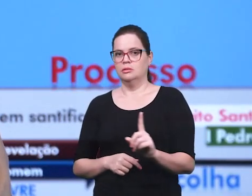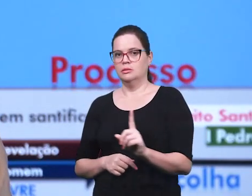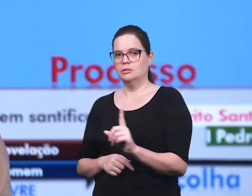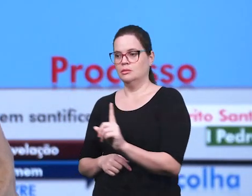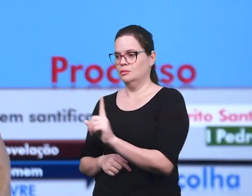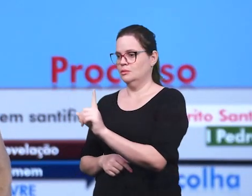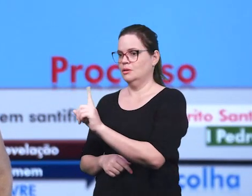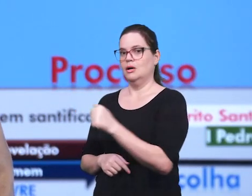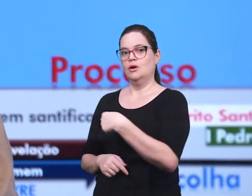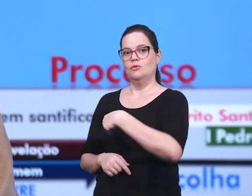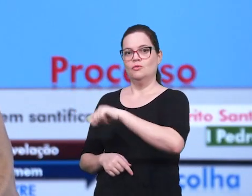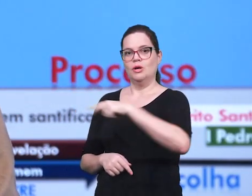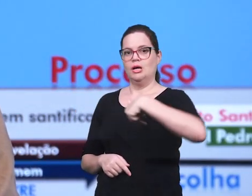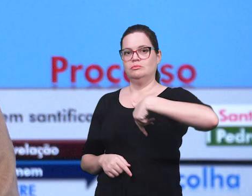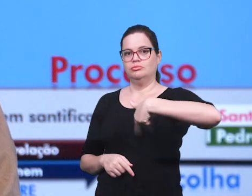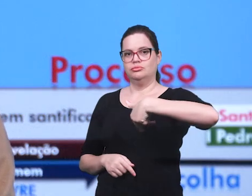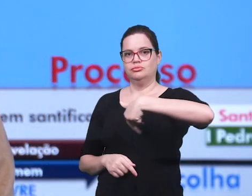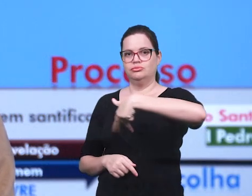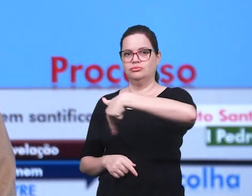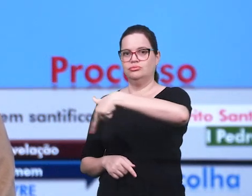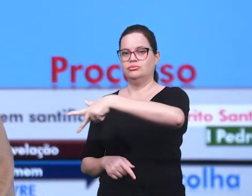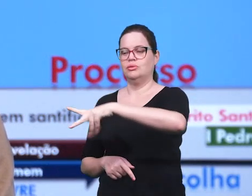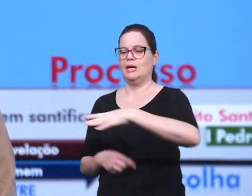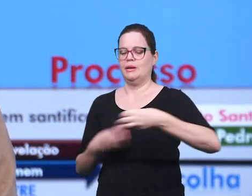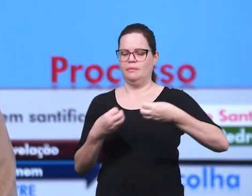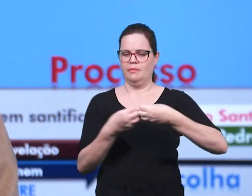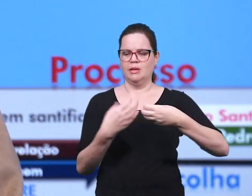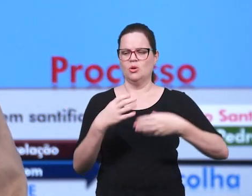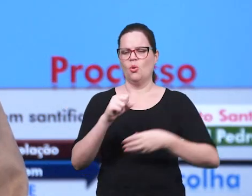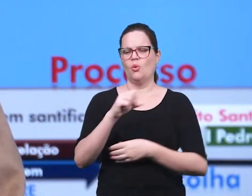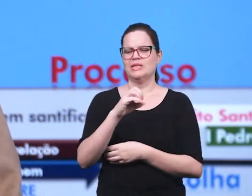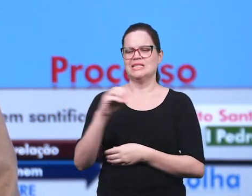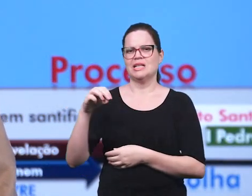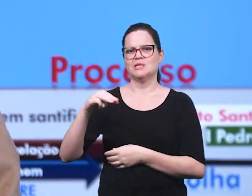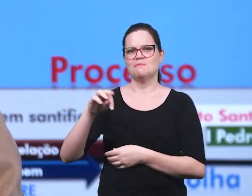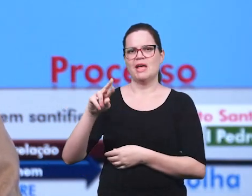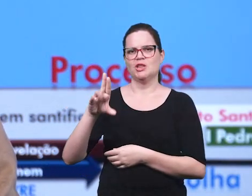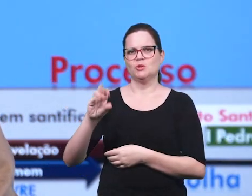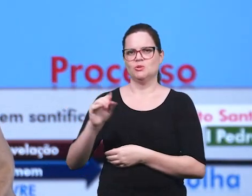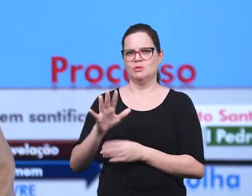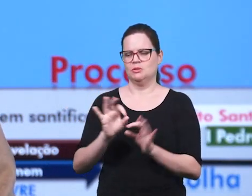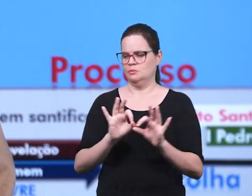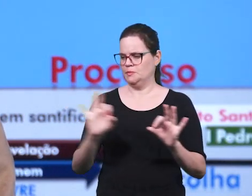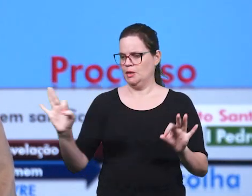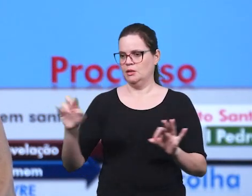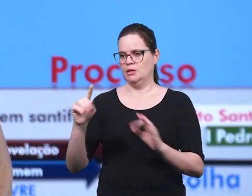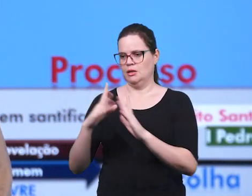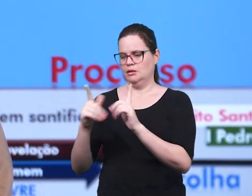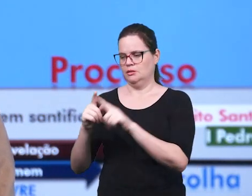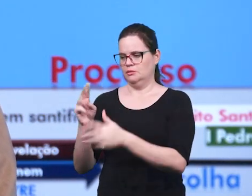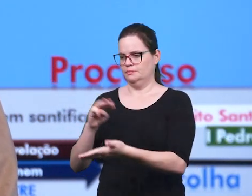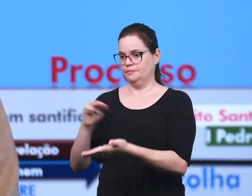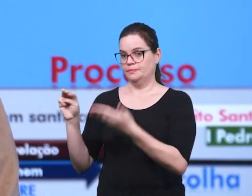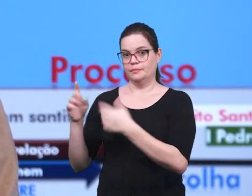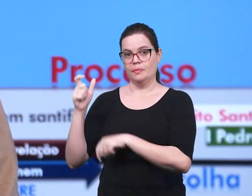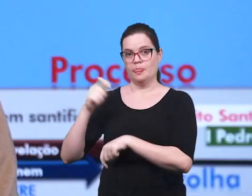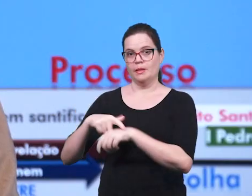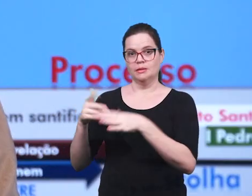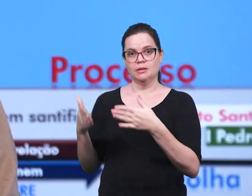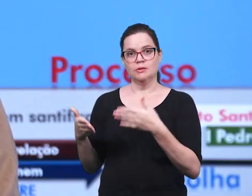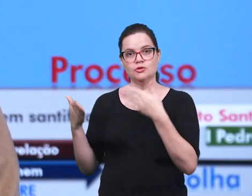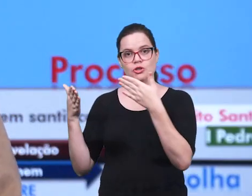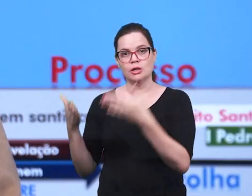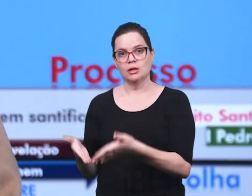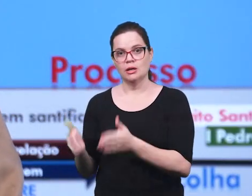ficava cerca de uns 800 metros da igreja onde eu estava. Fui caminhando. Quando eu cheguei lá na igreja, foi no momento